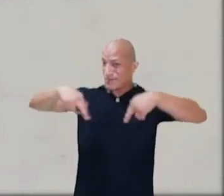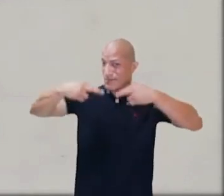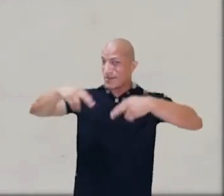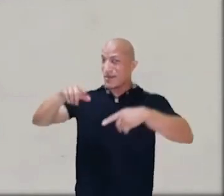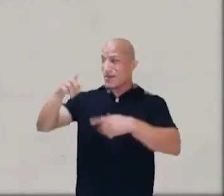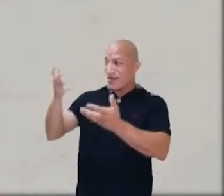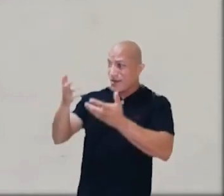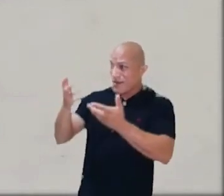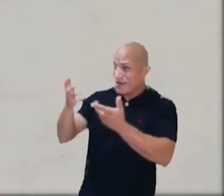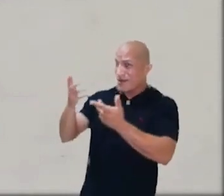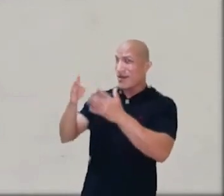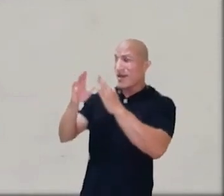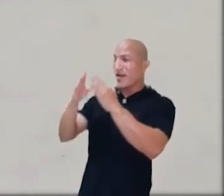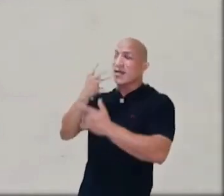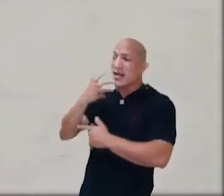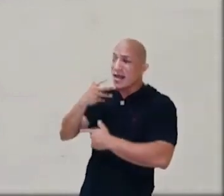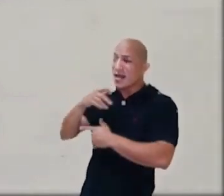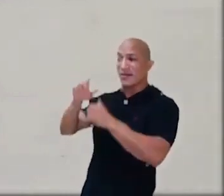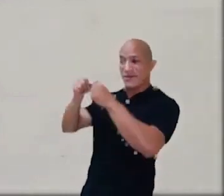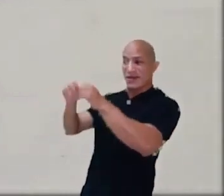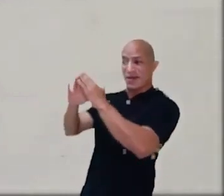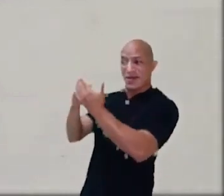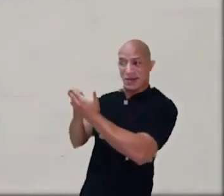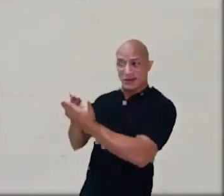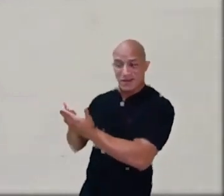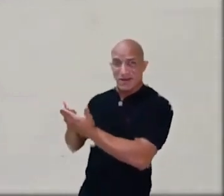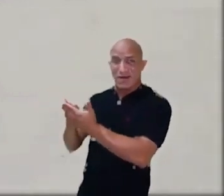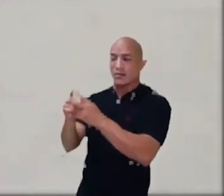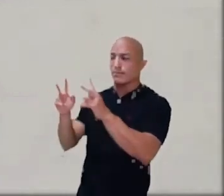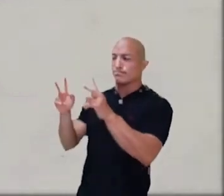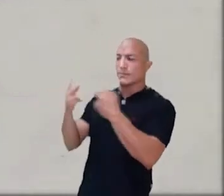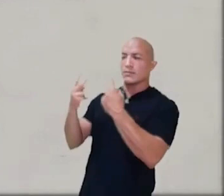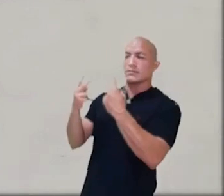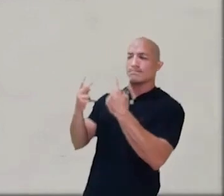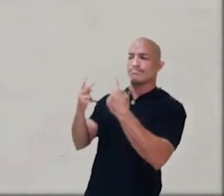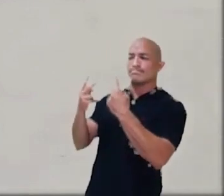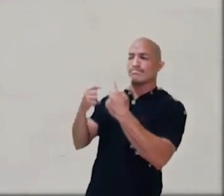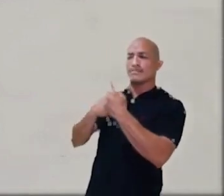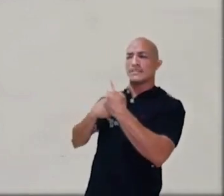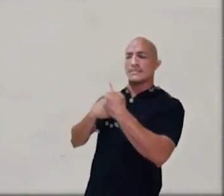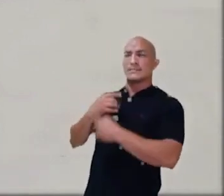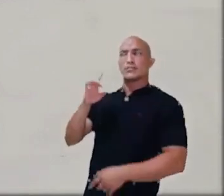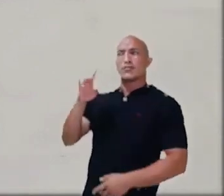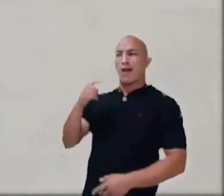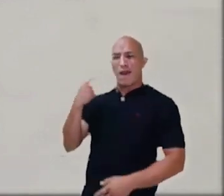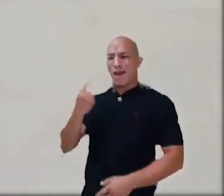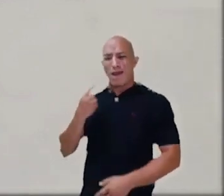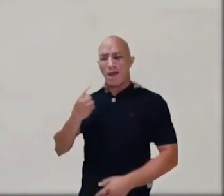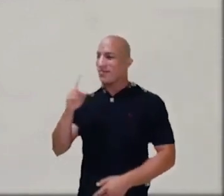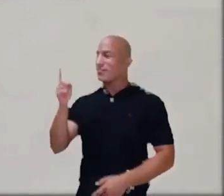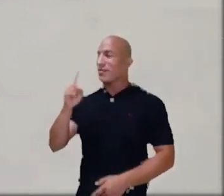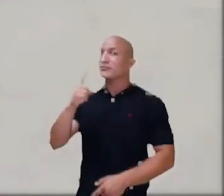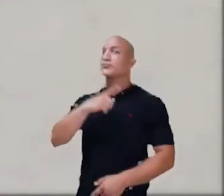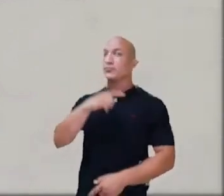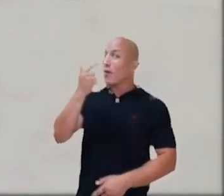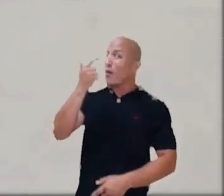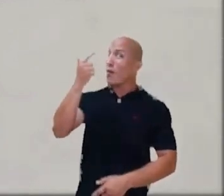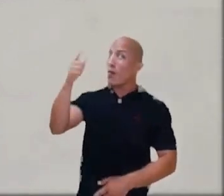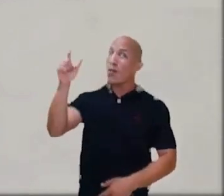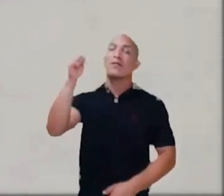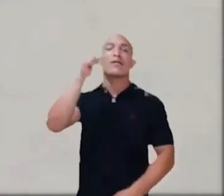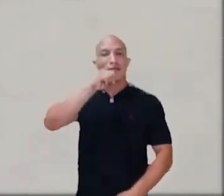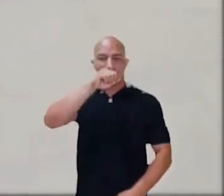na época, em 2019, estava com apenas 6 meses de idade. E a partir de então perceber olhares